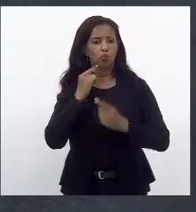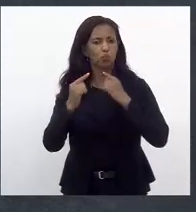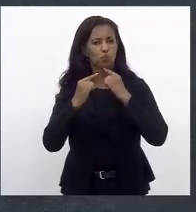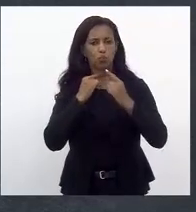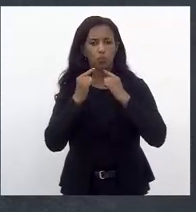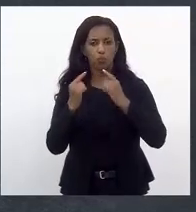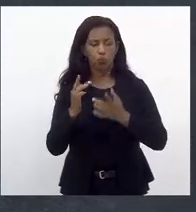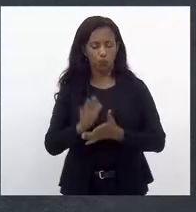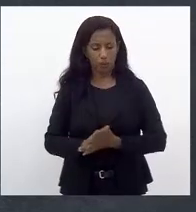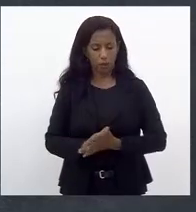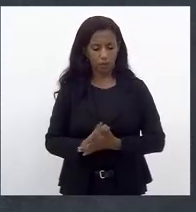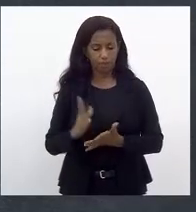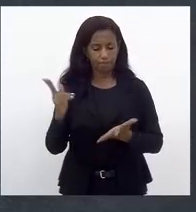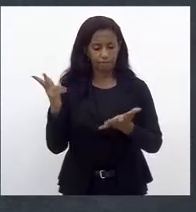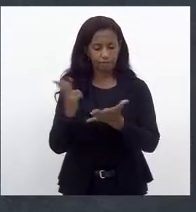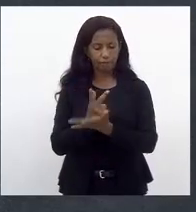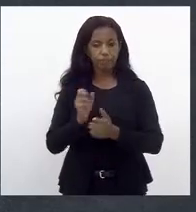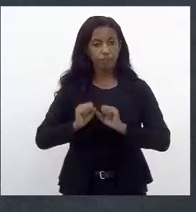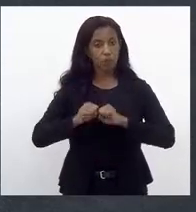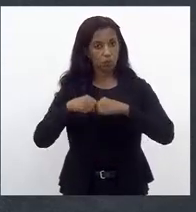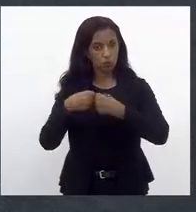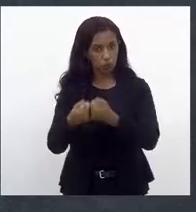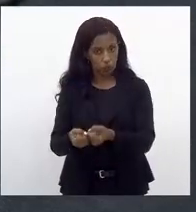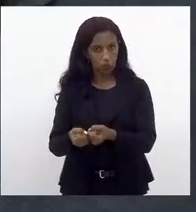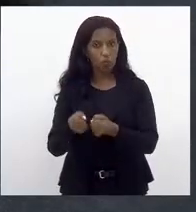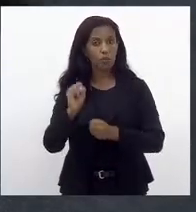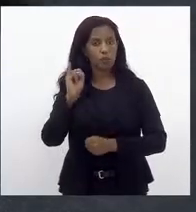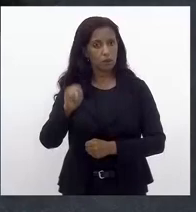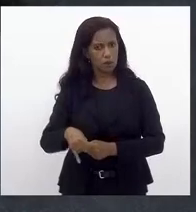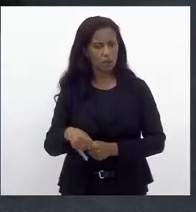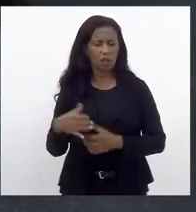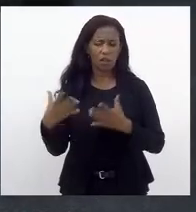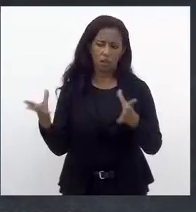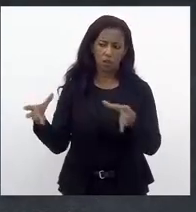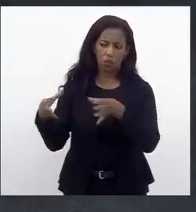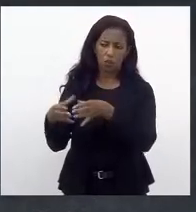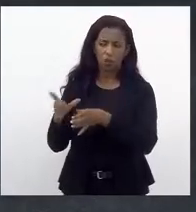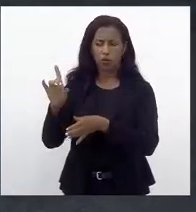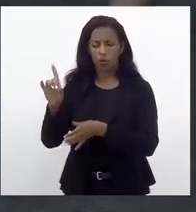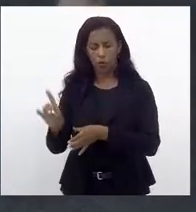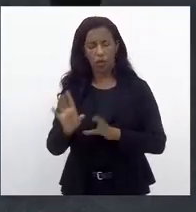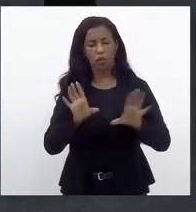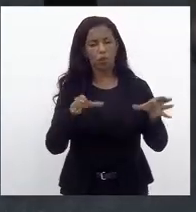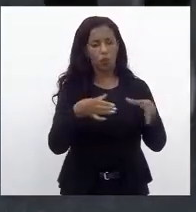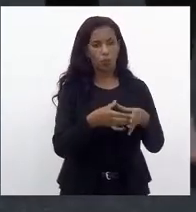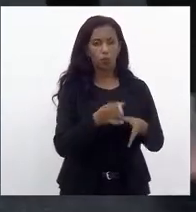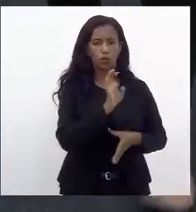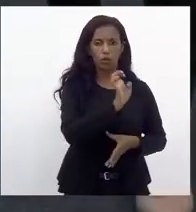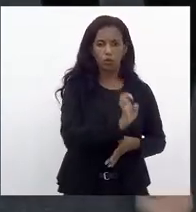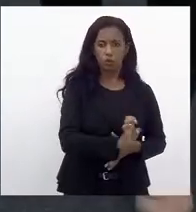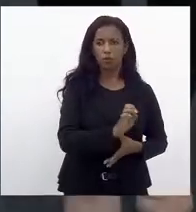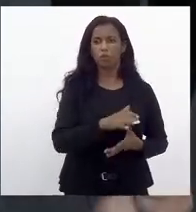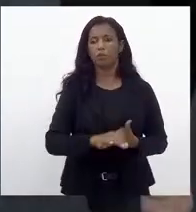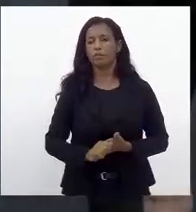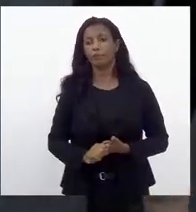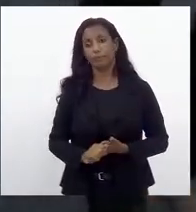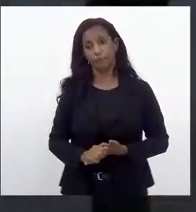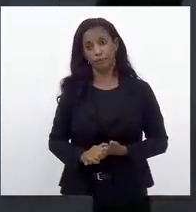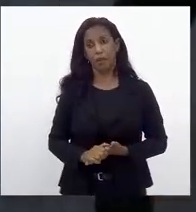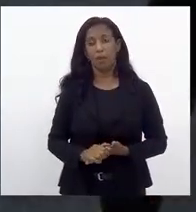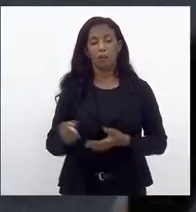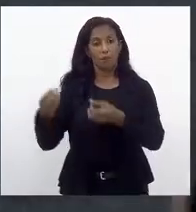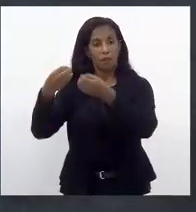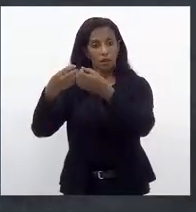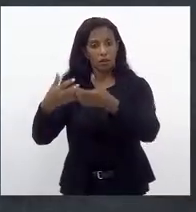dúvida que houve sim um esforço coletivo tanto do campo da direita quanto do campo da esquerda para